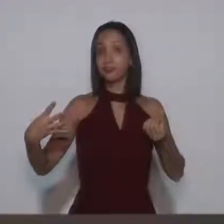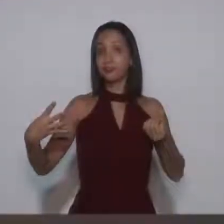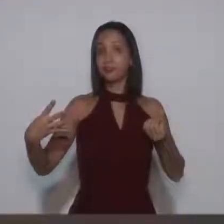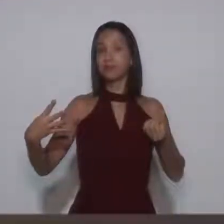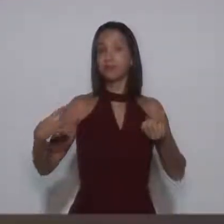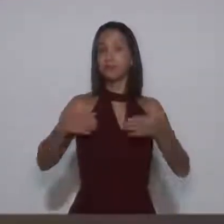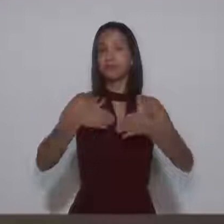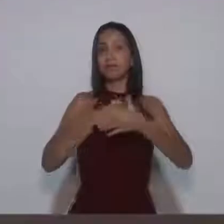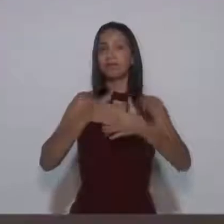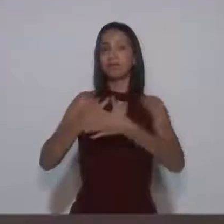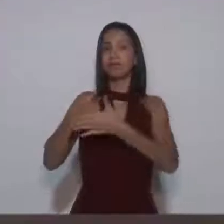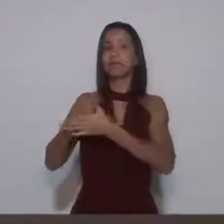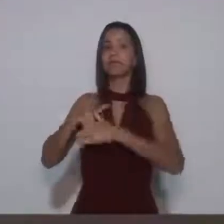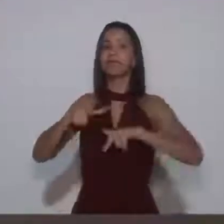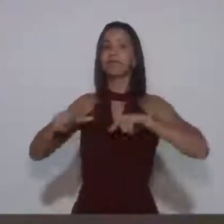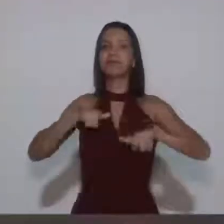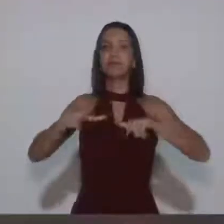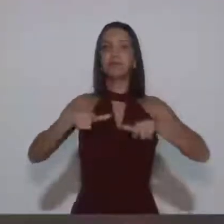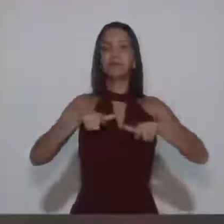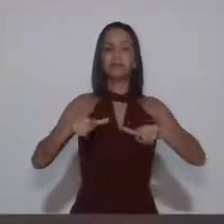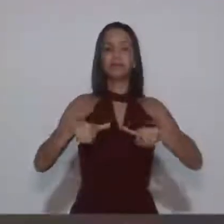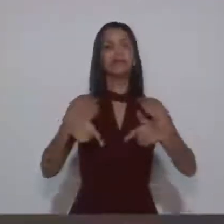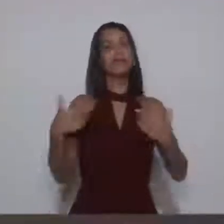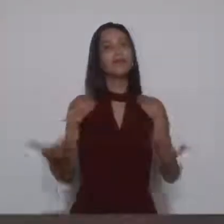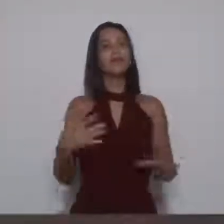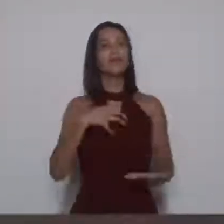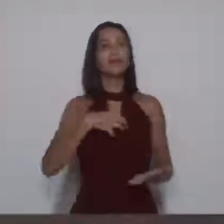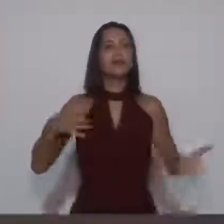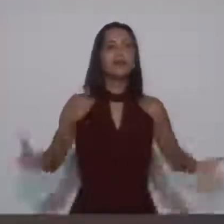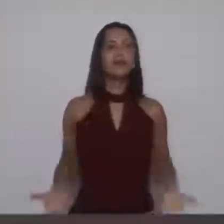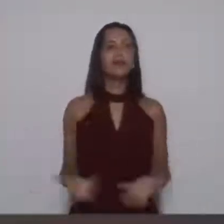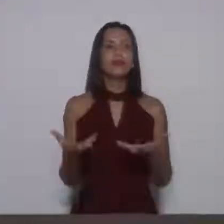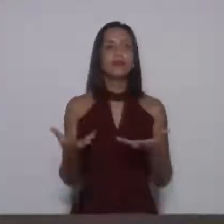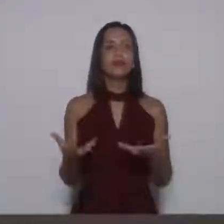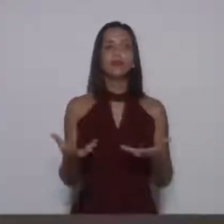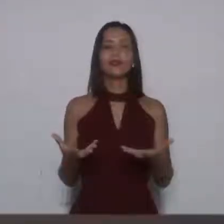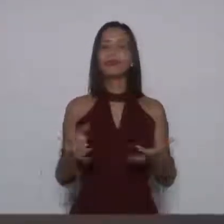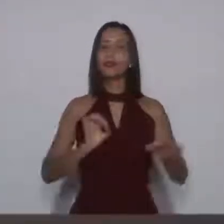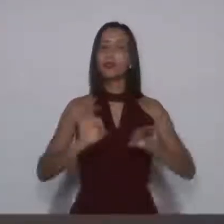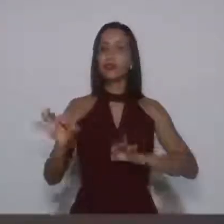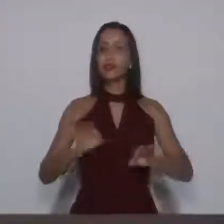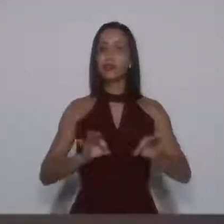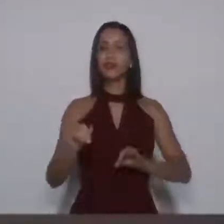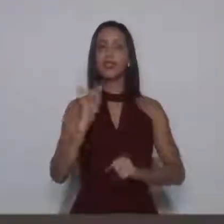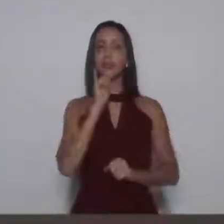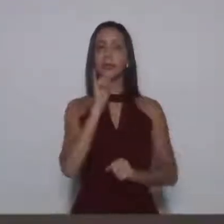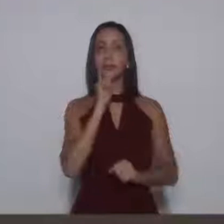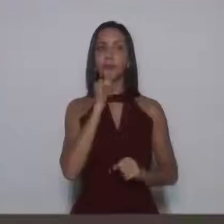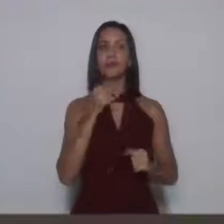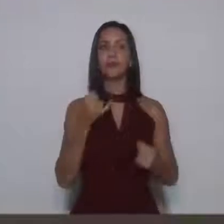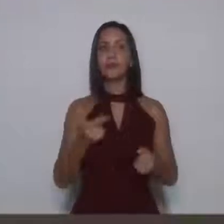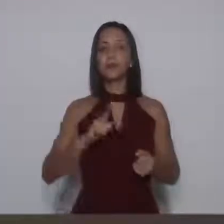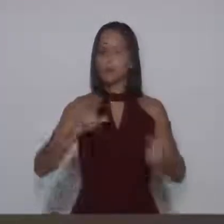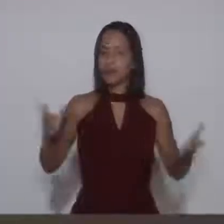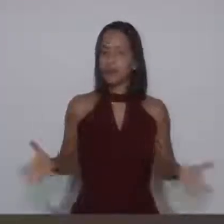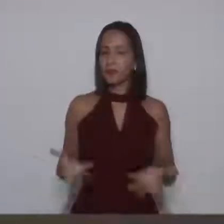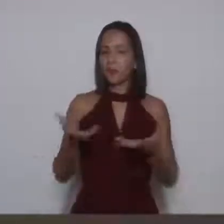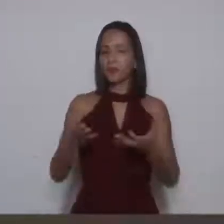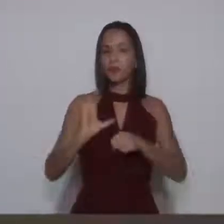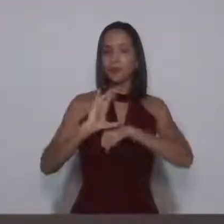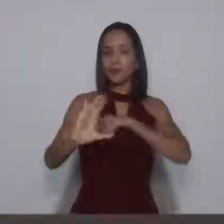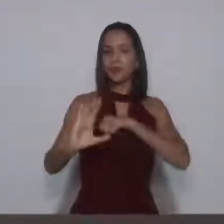encontra barreira no mercado de trabalho. Então, uma das formas de incentivo são alguns projetos, por exemplo, de incentivo